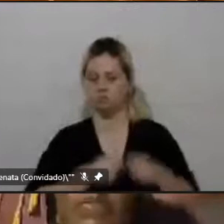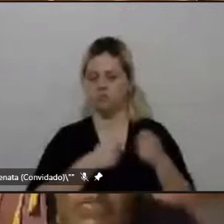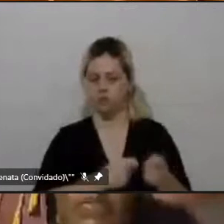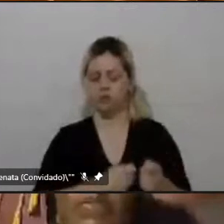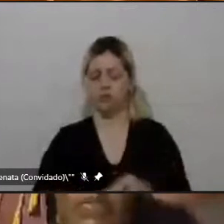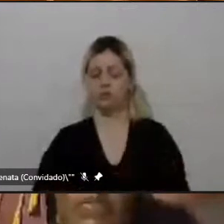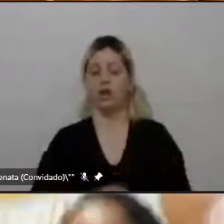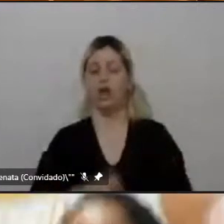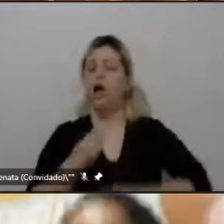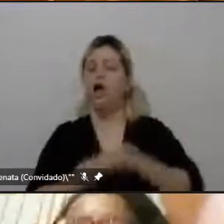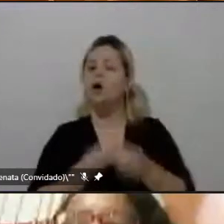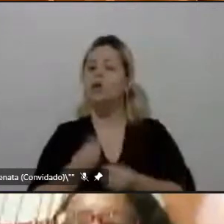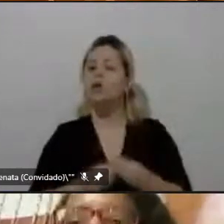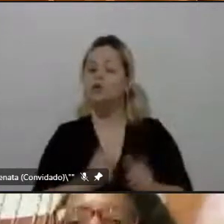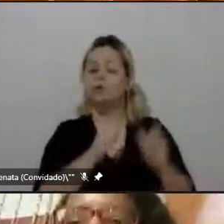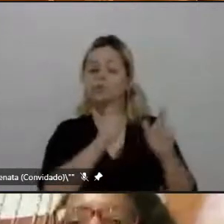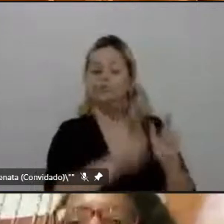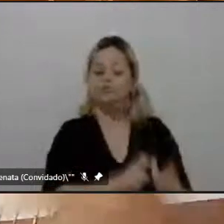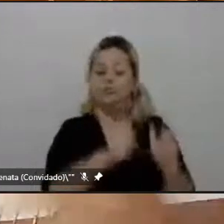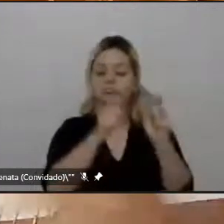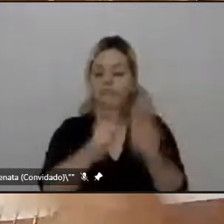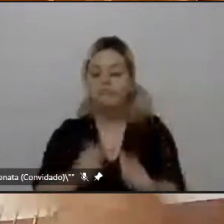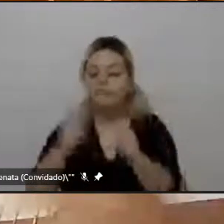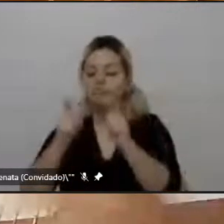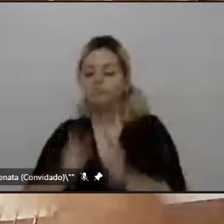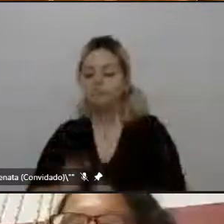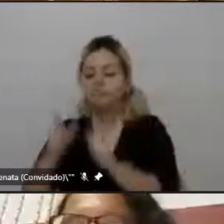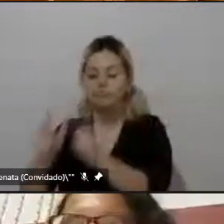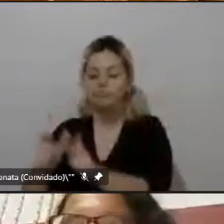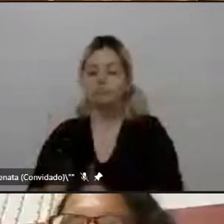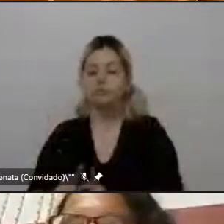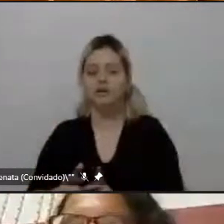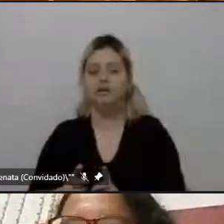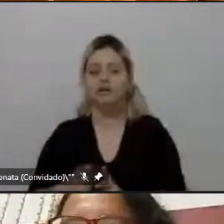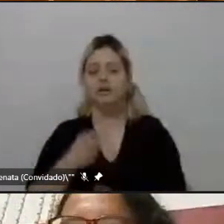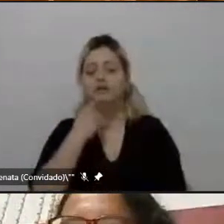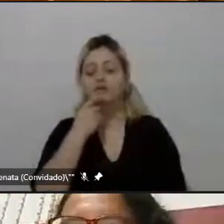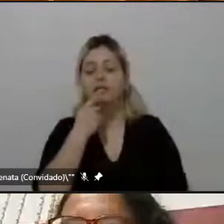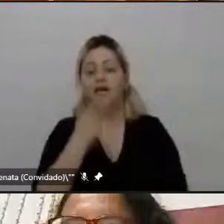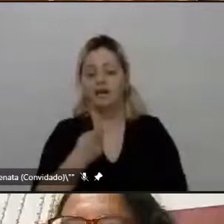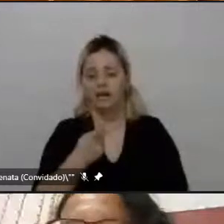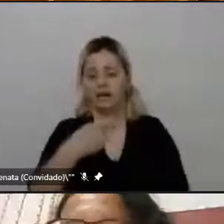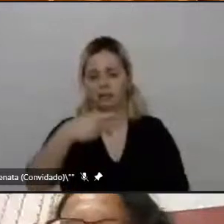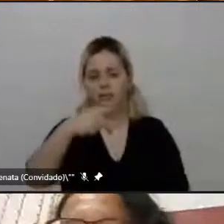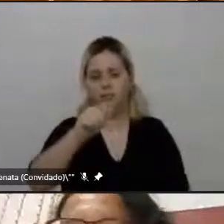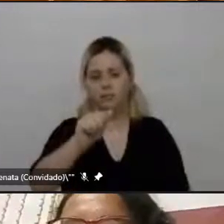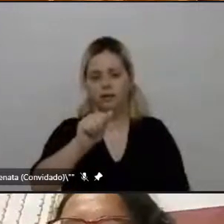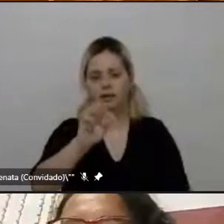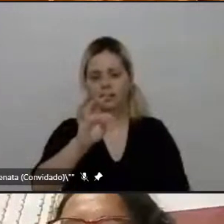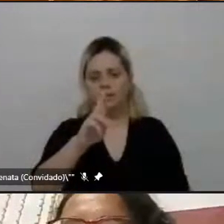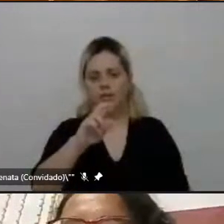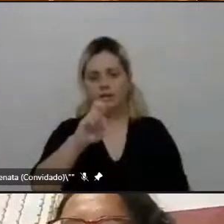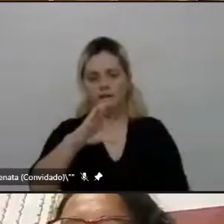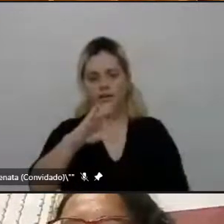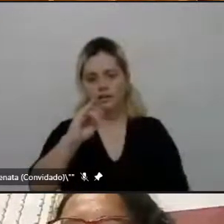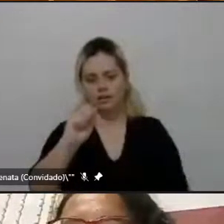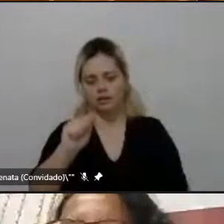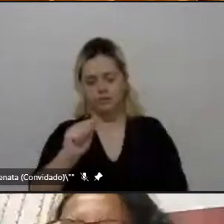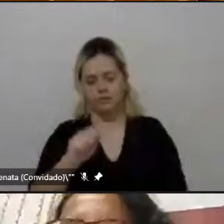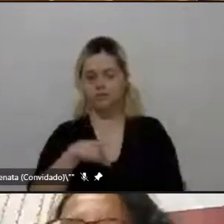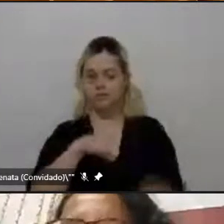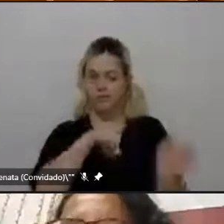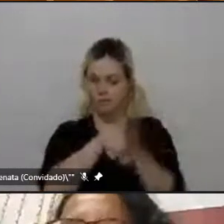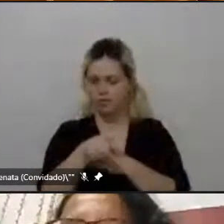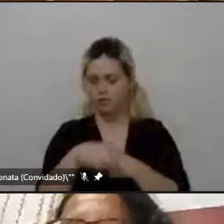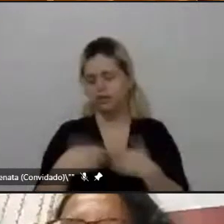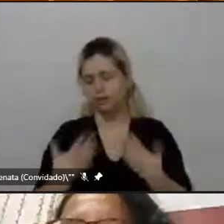se encaixa nessas áreas que foram citadas, eu acho que pela Patrícia. Agora é isso, a pergunta dela é essa, tá? Então